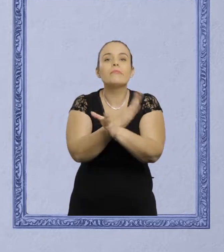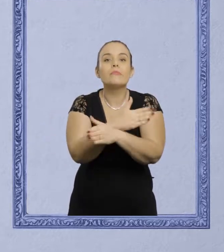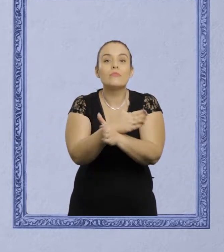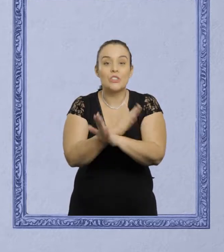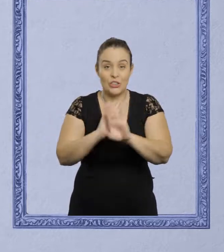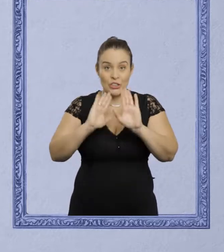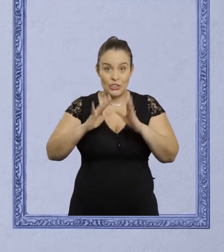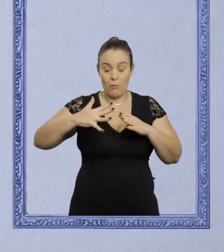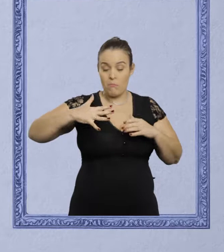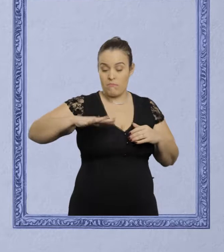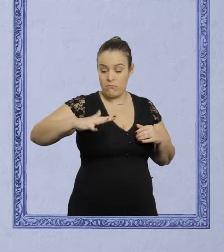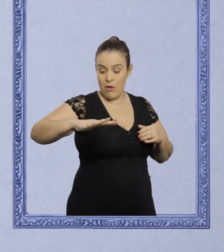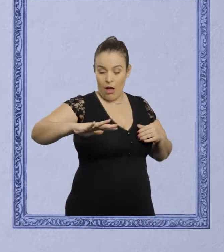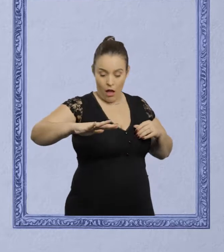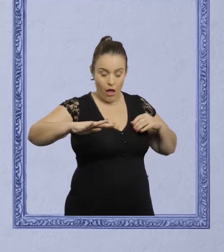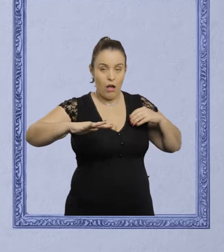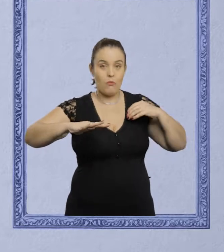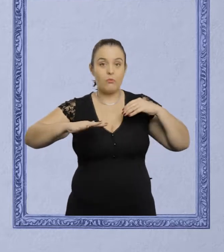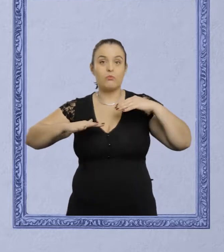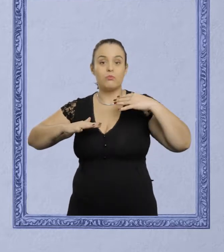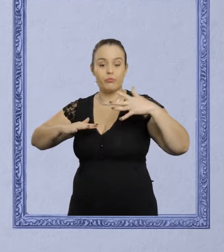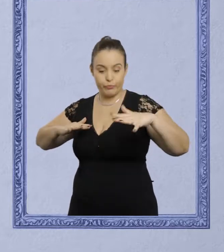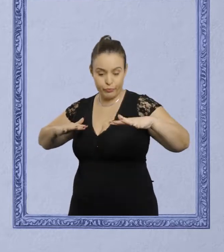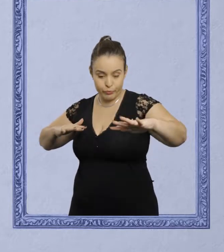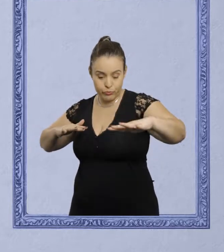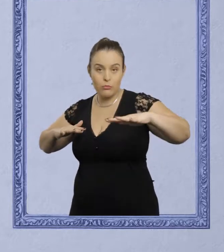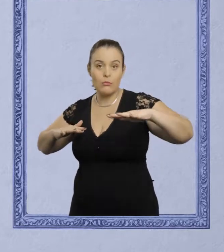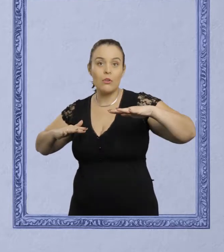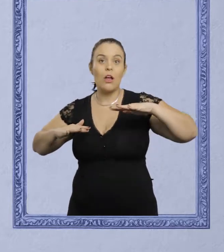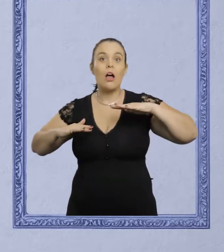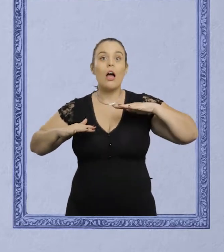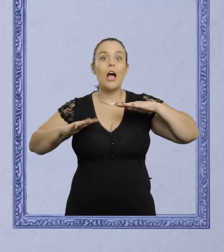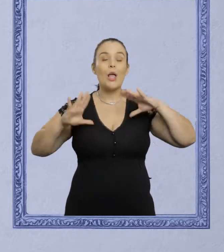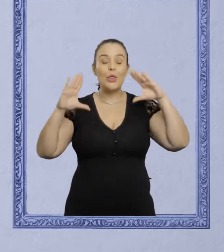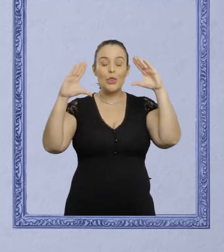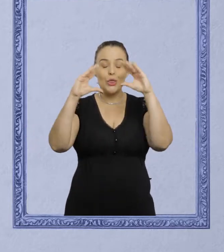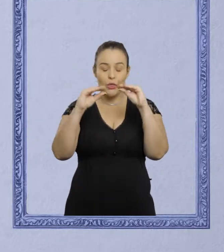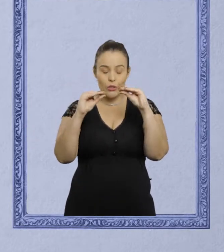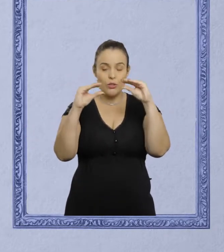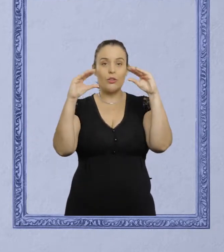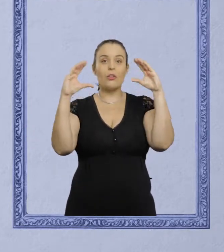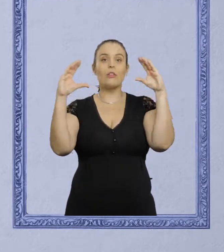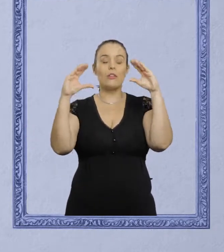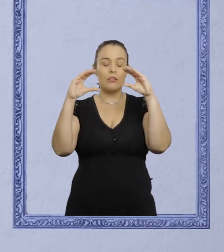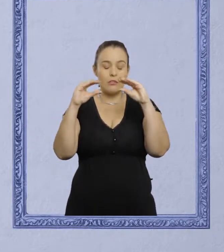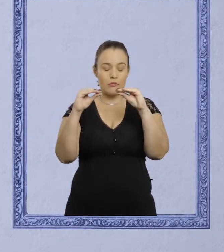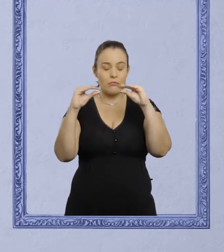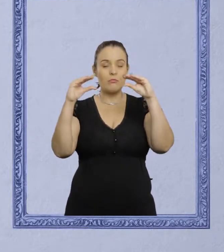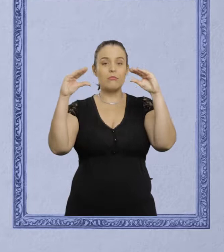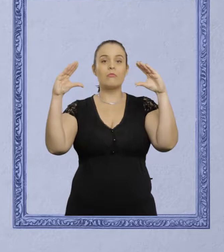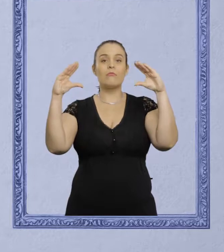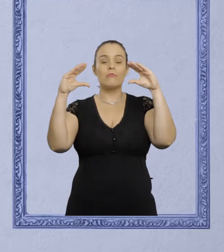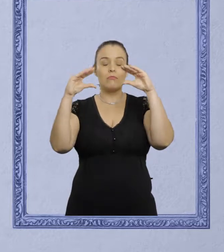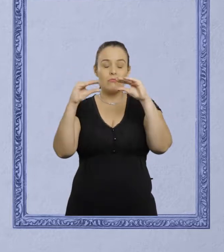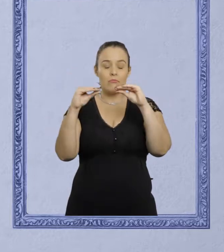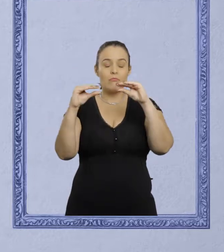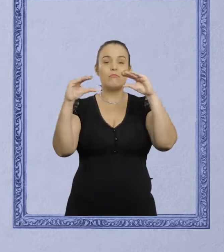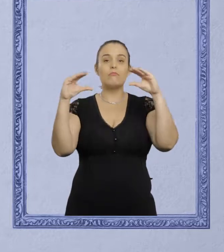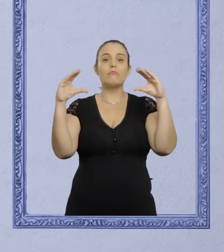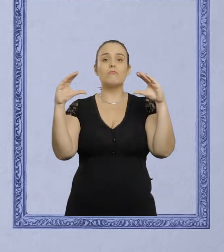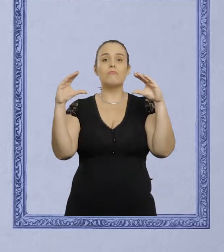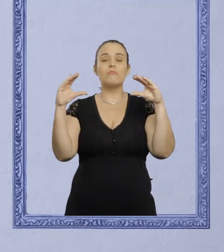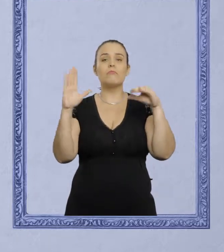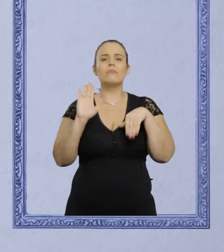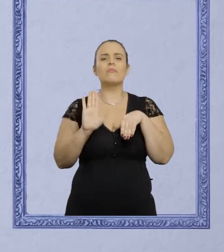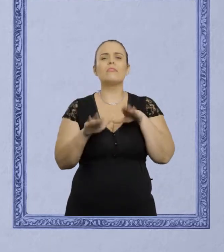casa. Eles já haviam passado por 2 mares e era a 3ª noite. Às vezes ficava claro e às